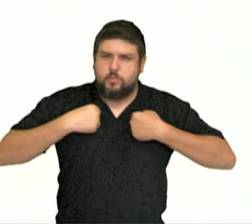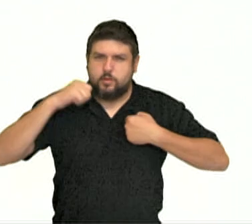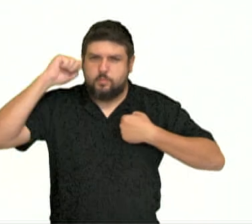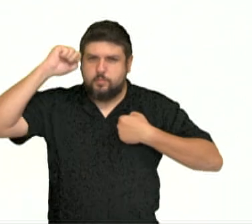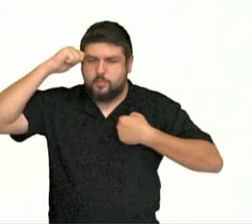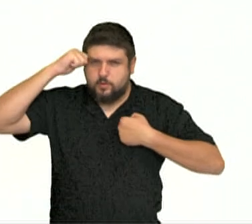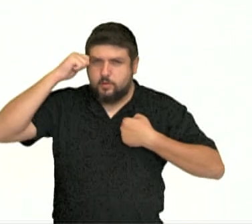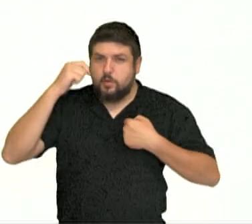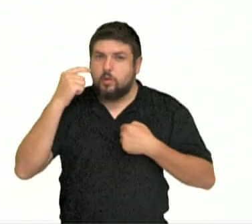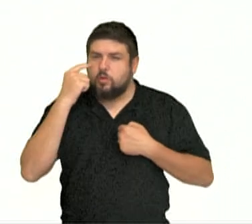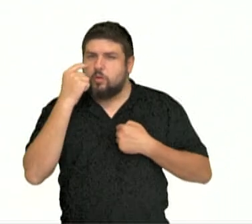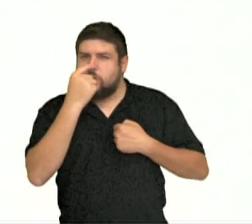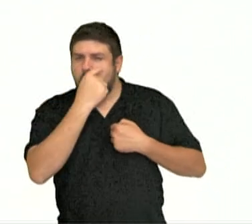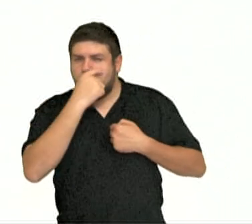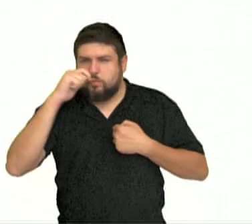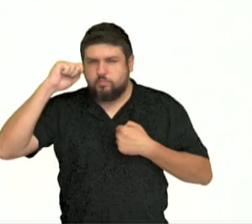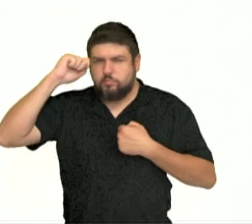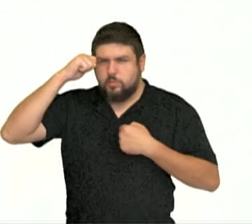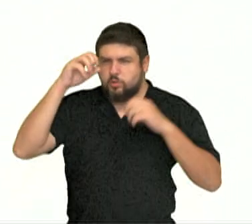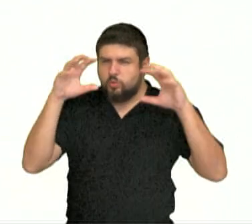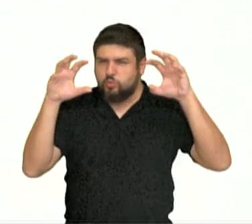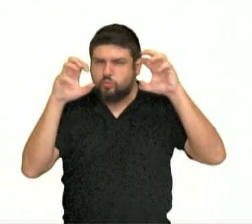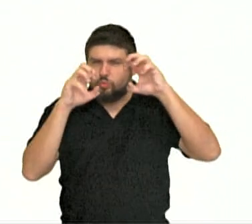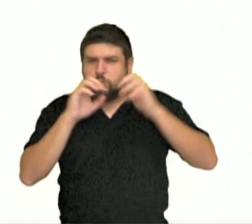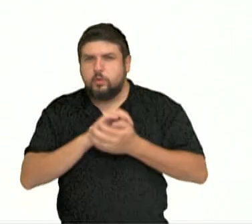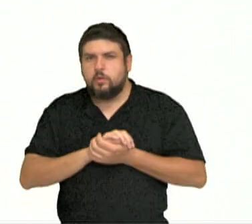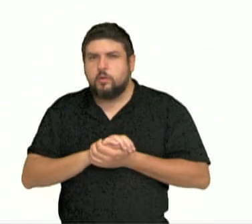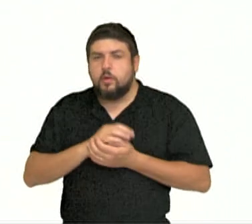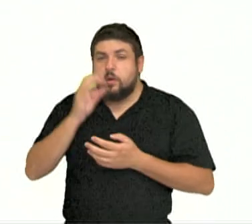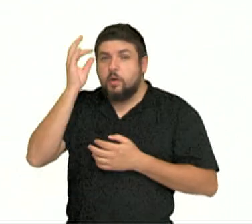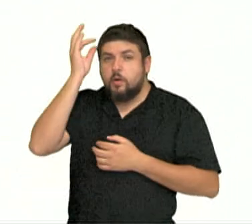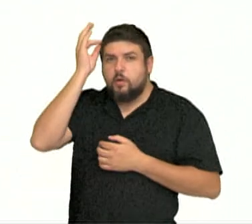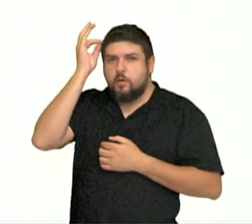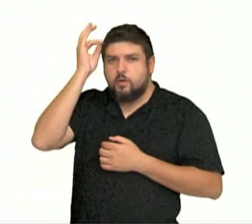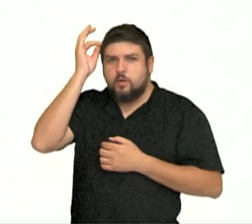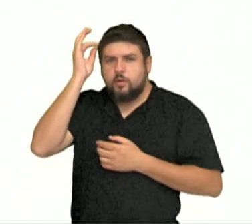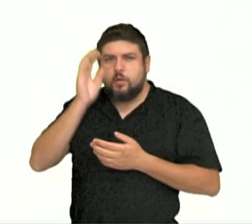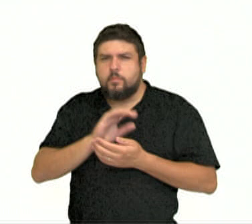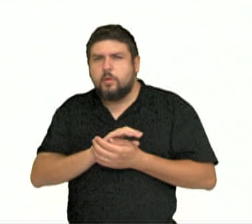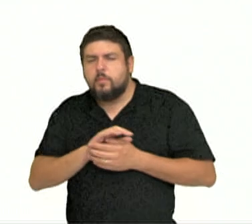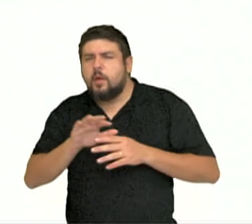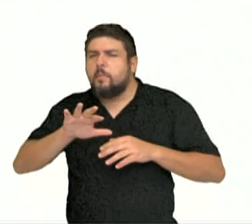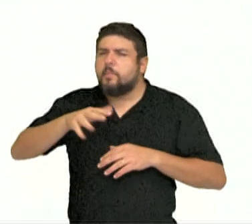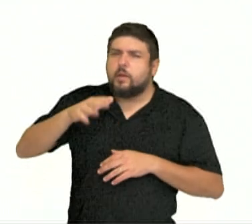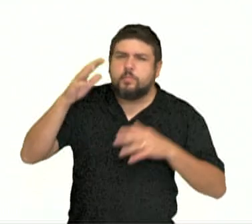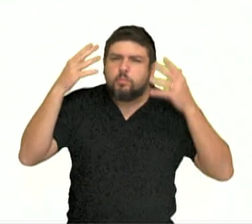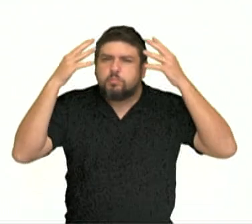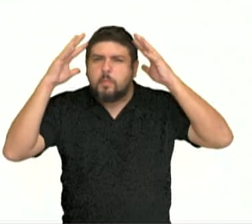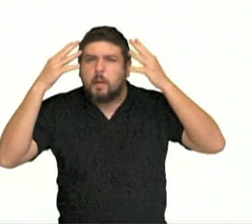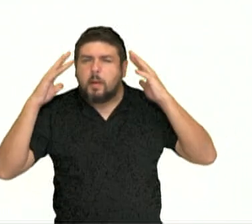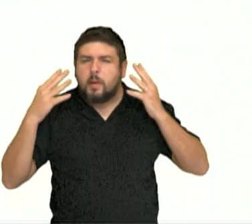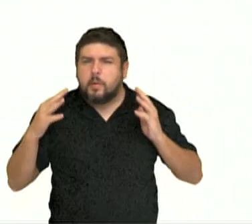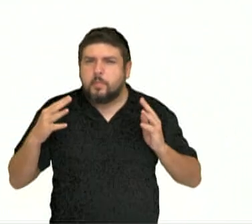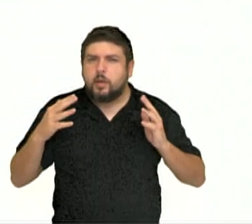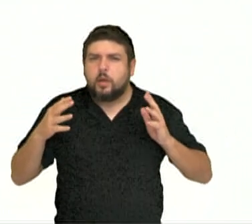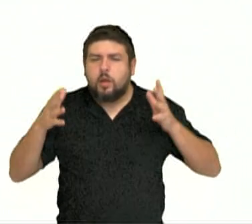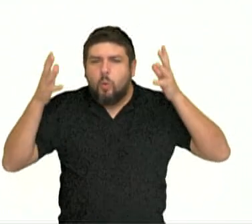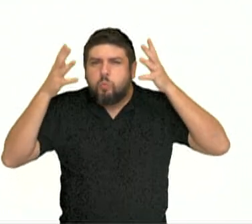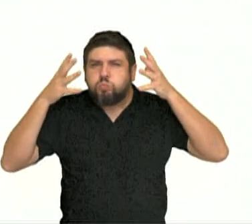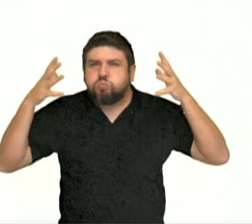os olhos pretos escuros, né? O cabelo dela é, aqui tá meio crespo, meio ondulado e largo, ou